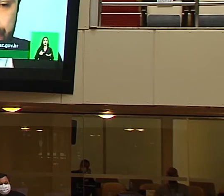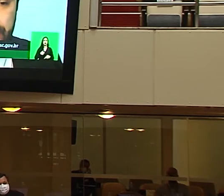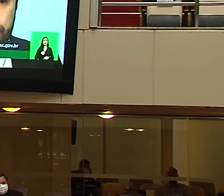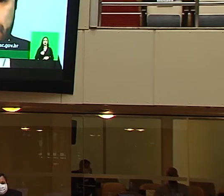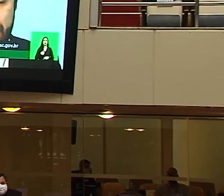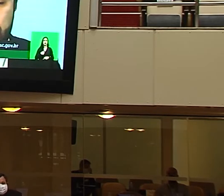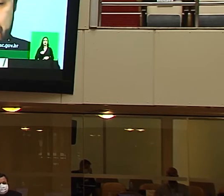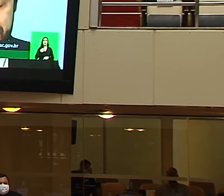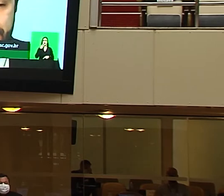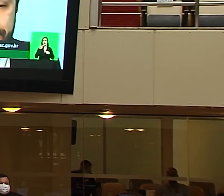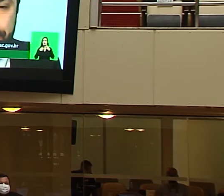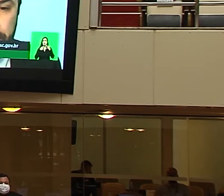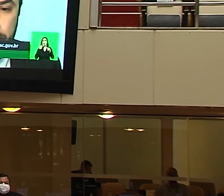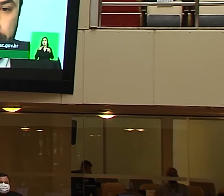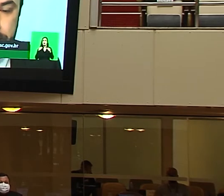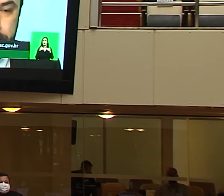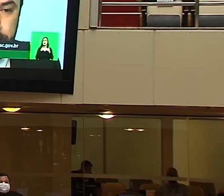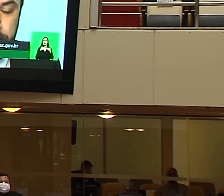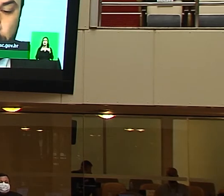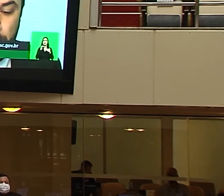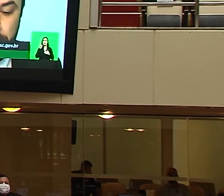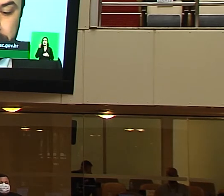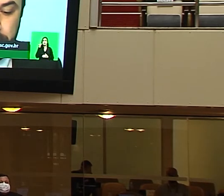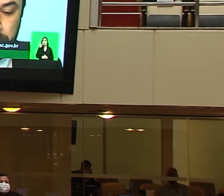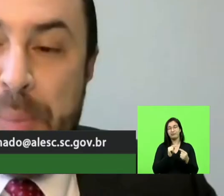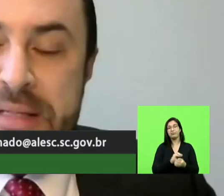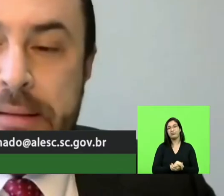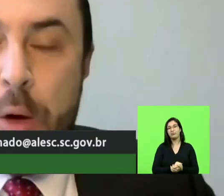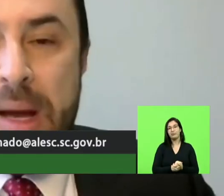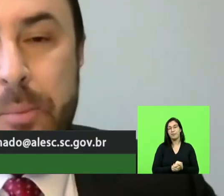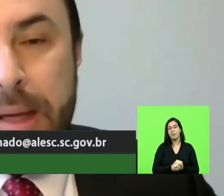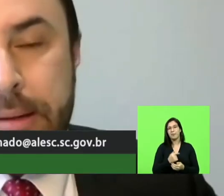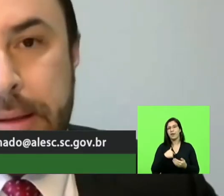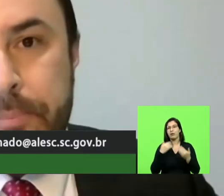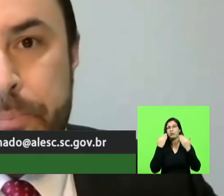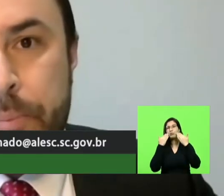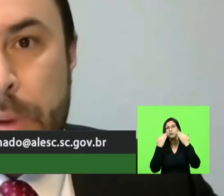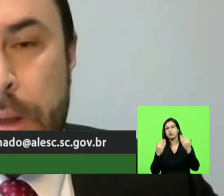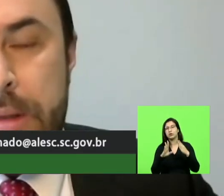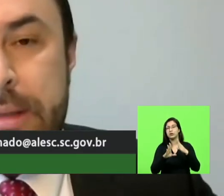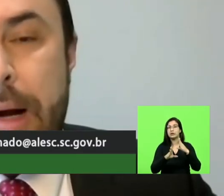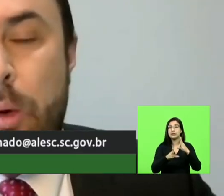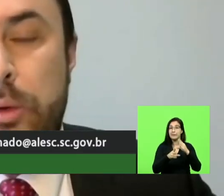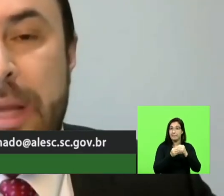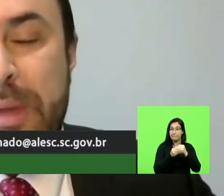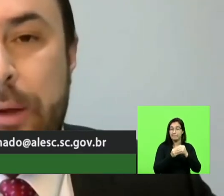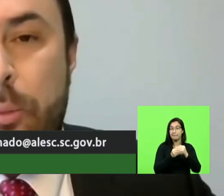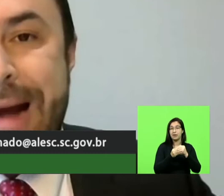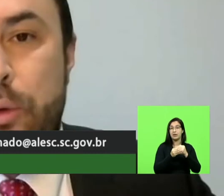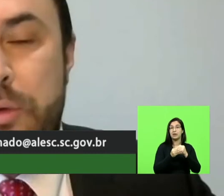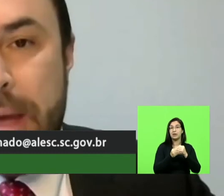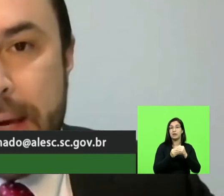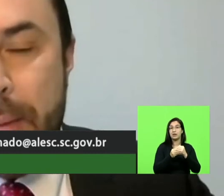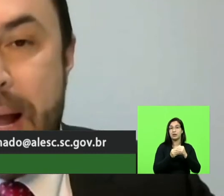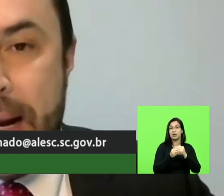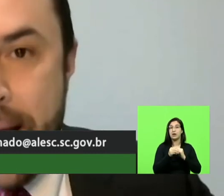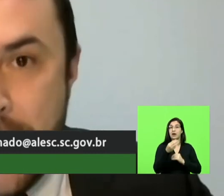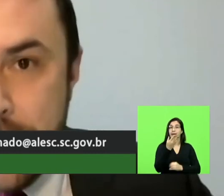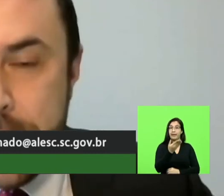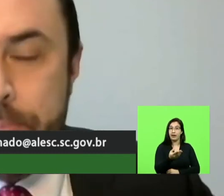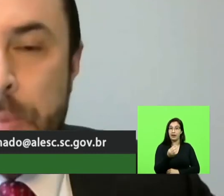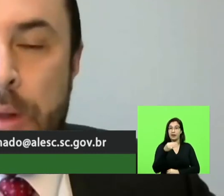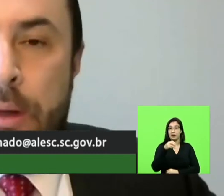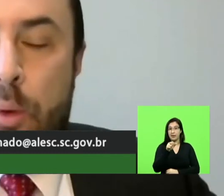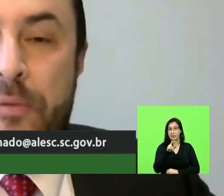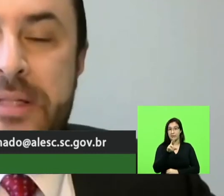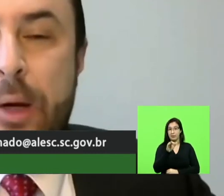mas afirmou que a proposta pode ser melhorada. Apresentei uma emenda. Está com o deputado Marcos Vieira para